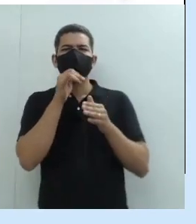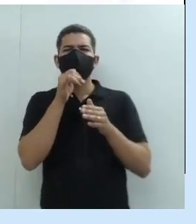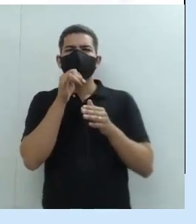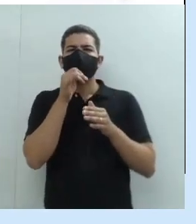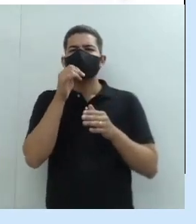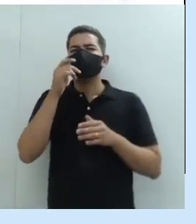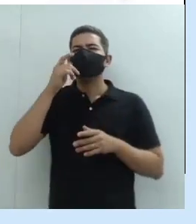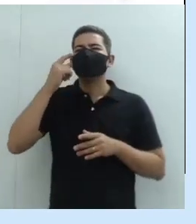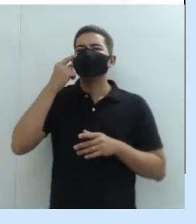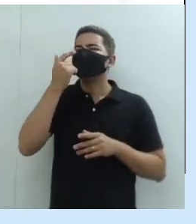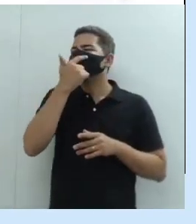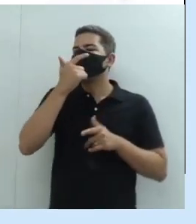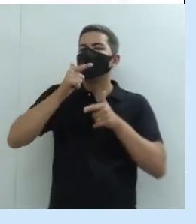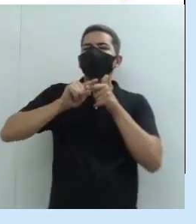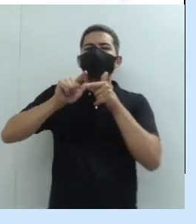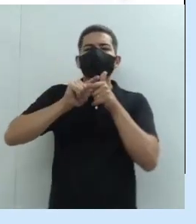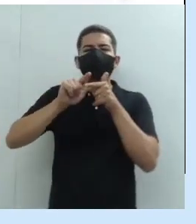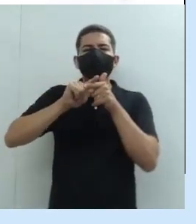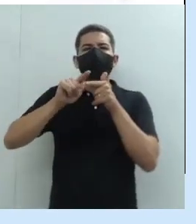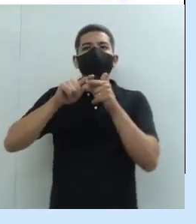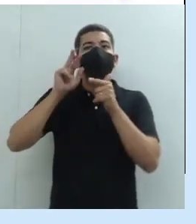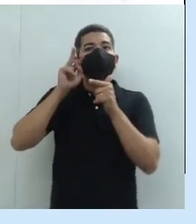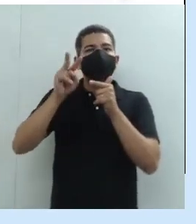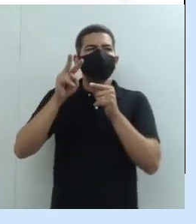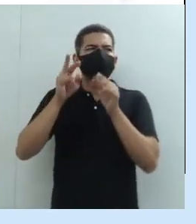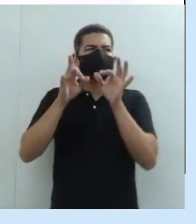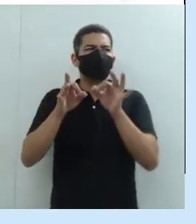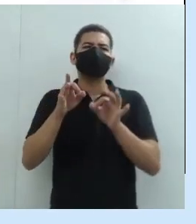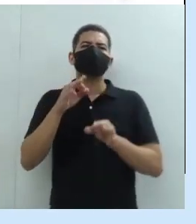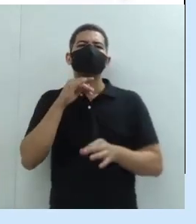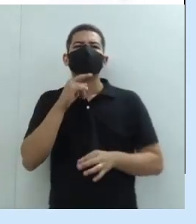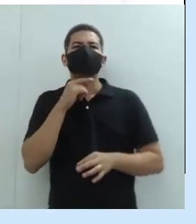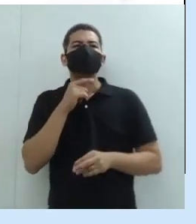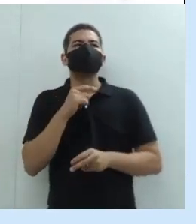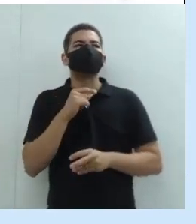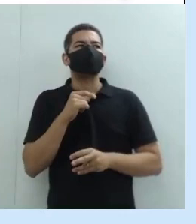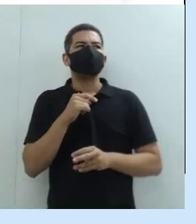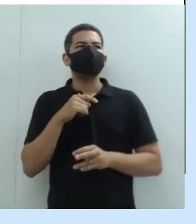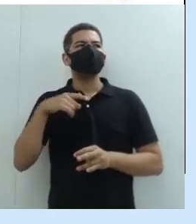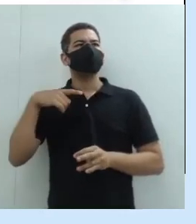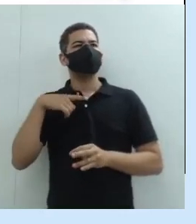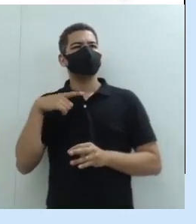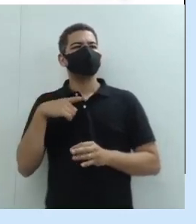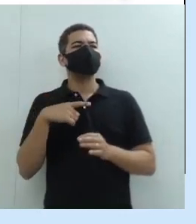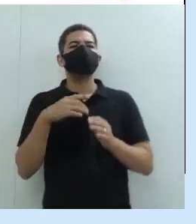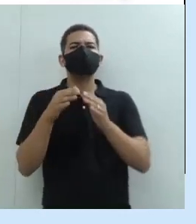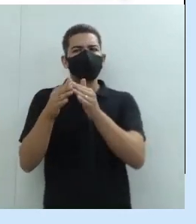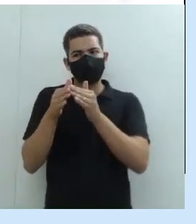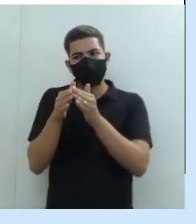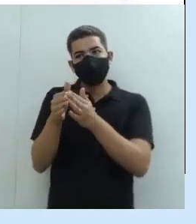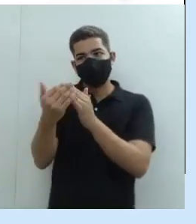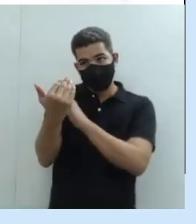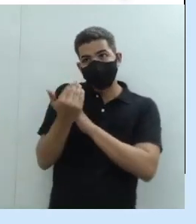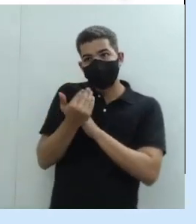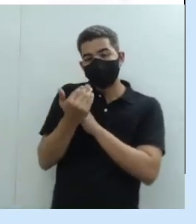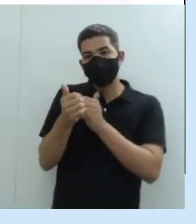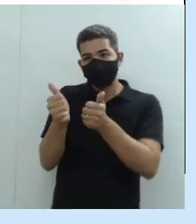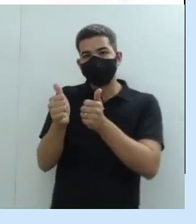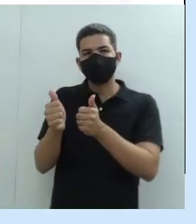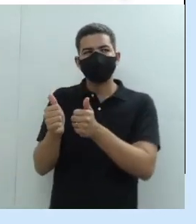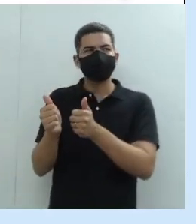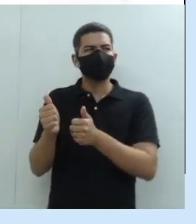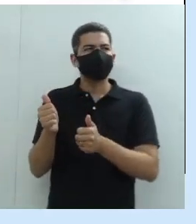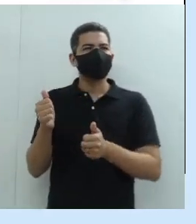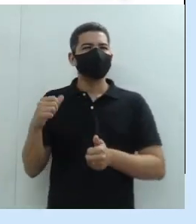certa dificuldade de ver bem algo, mas se pede que alguém faça isso pela gente, não é verdade?